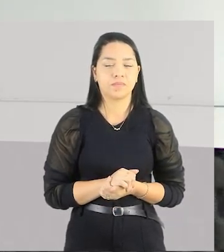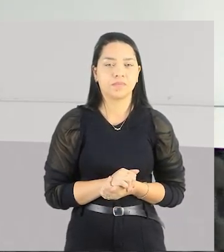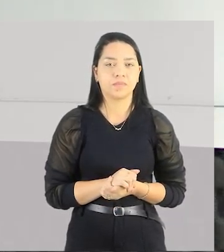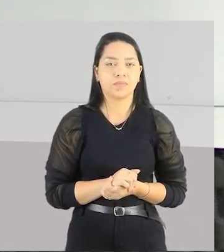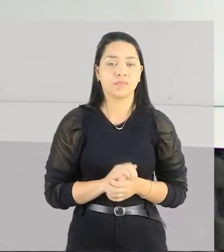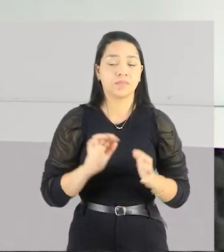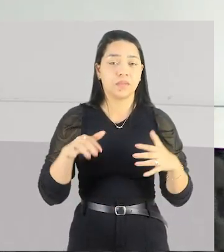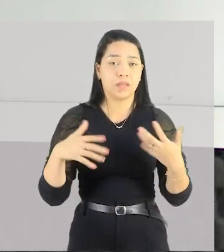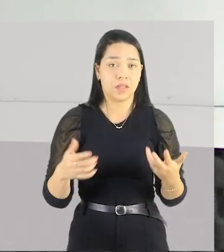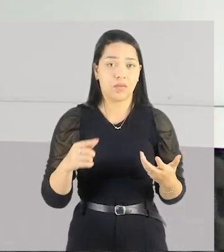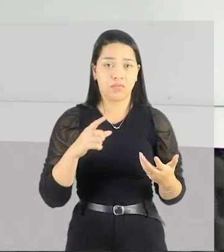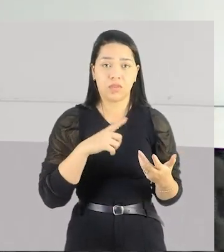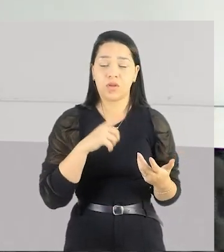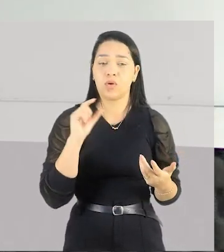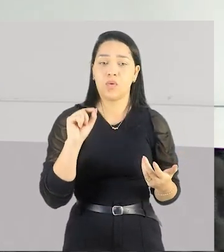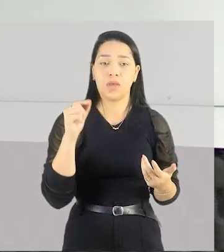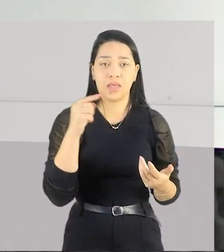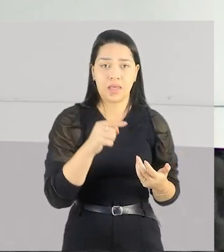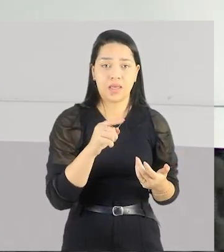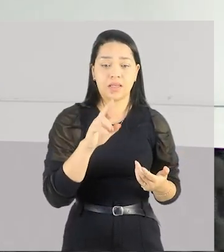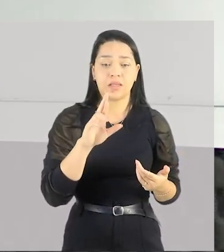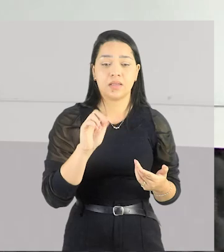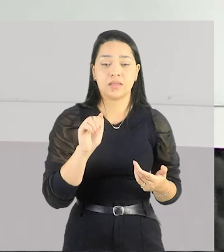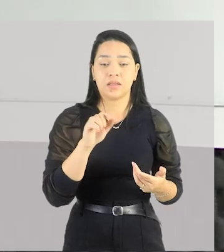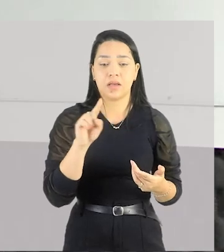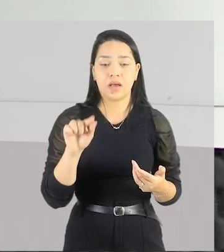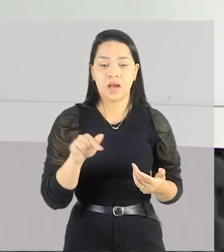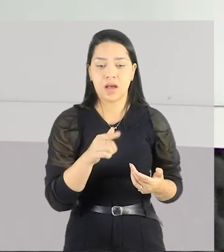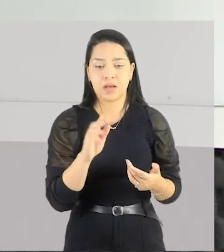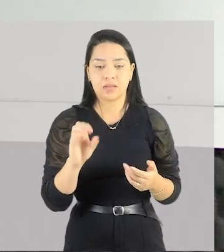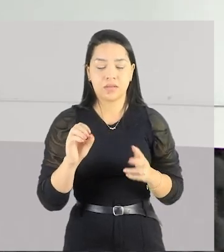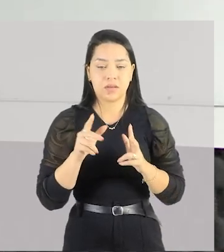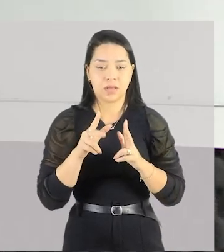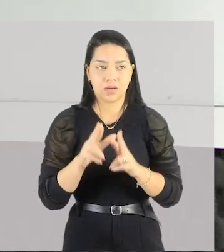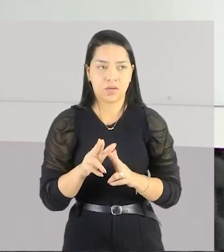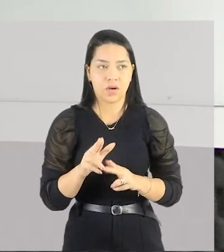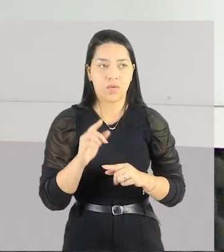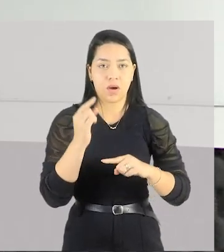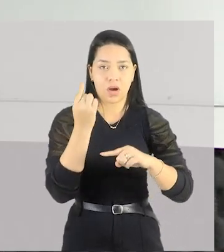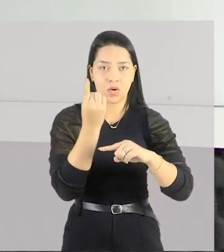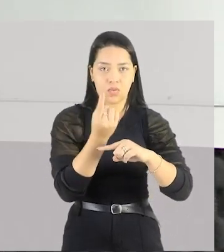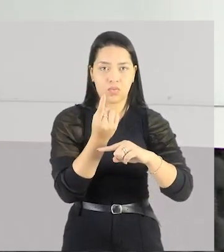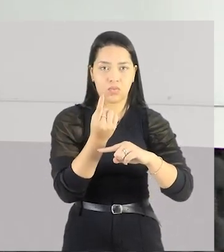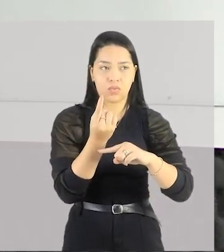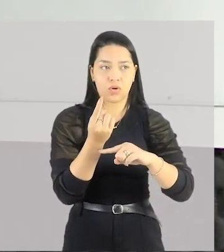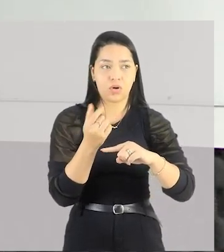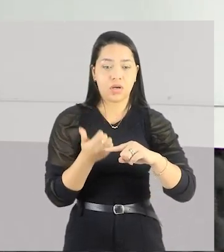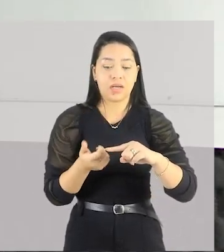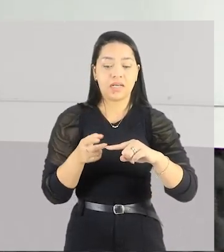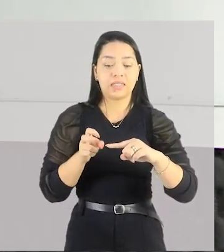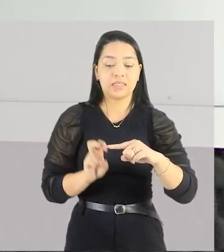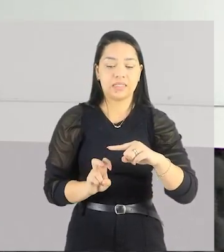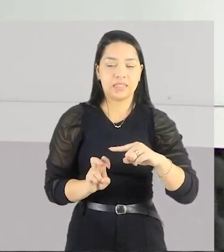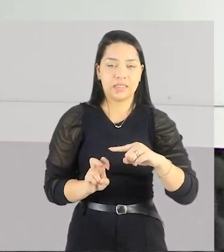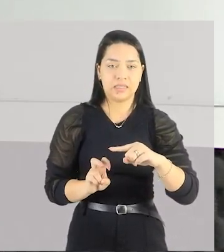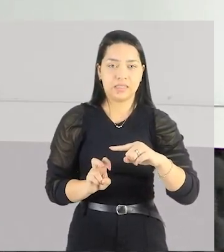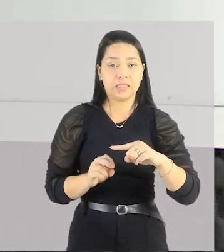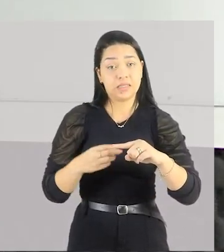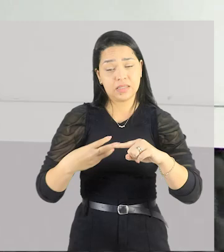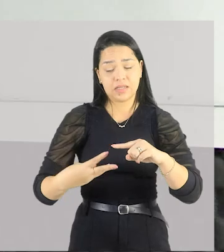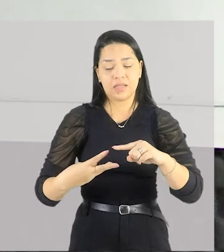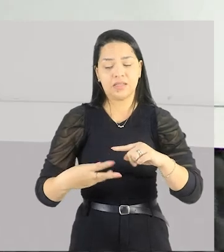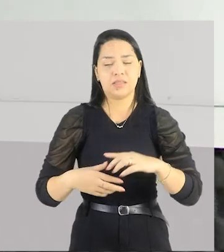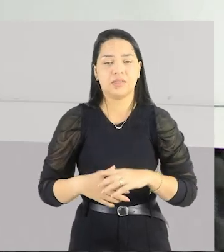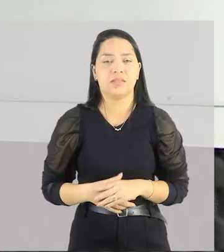ok? Então eu tenho que essa razão será igual a 1 sobre 15 dividido por 5,